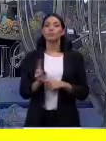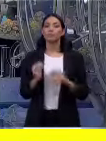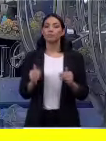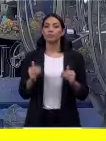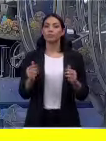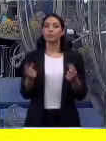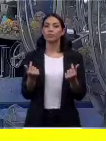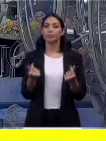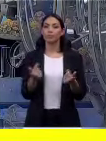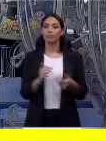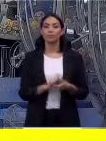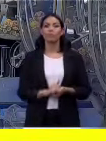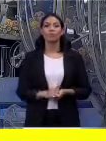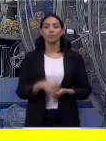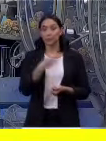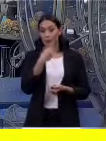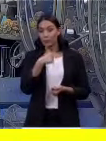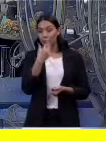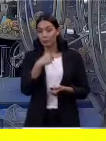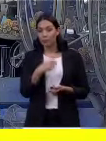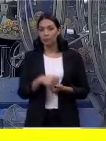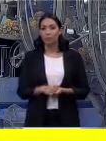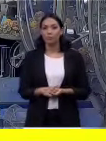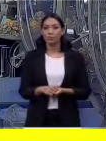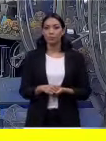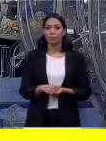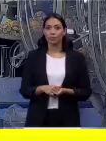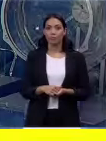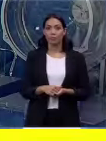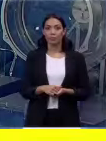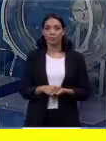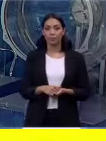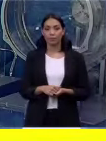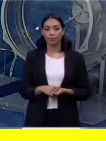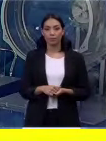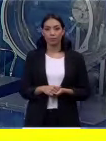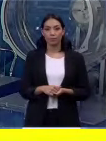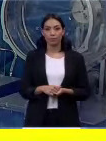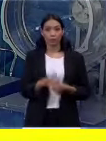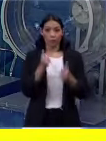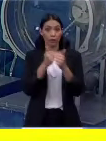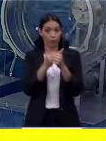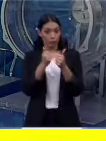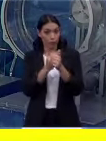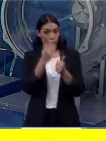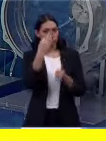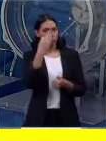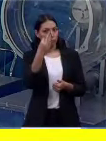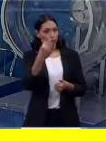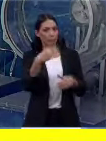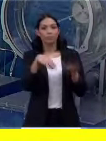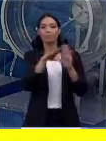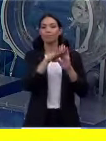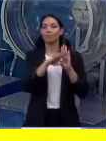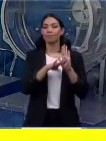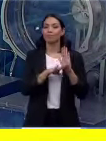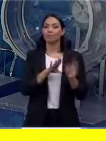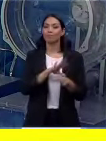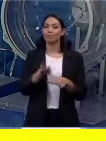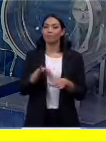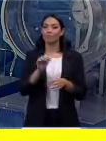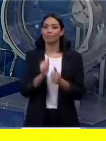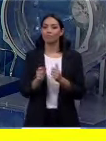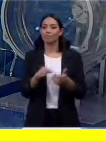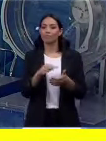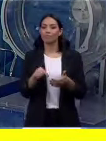Ministério da Economia, o Astrogildo Queiroz e Ricardo Miller, estão aqui atentos também a todos os procedimentos desse sorteio